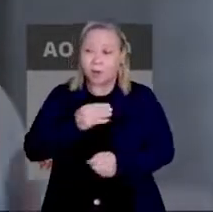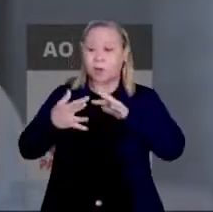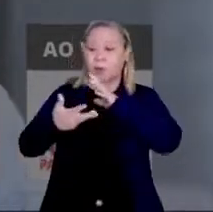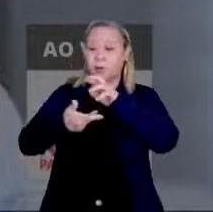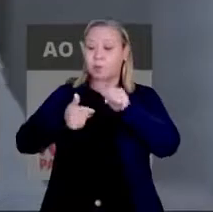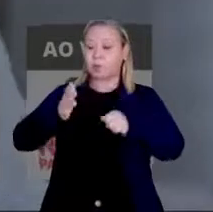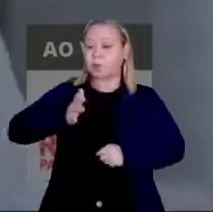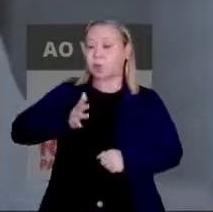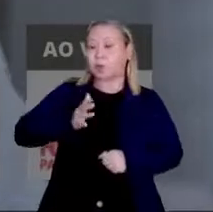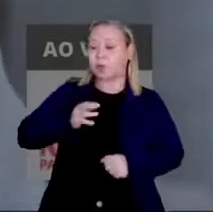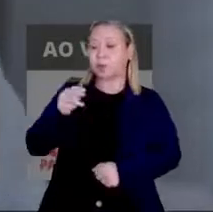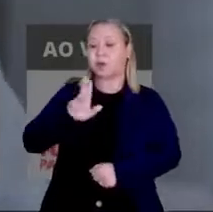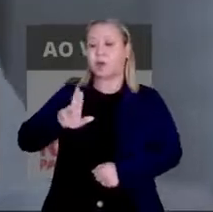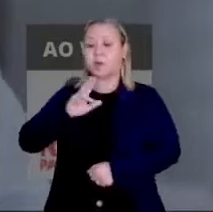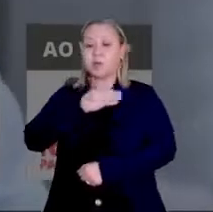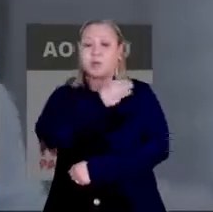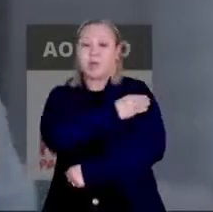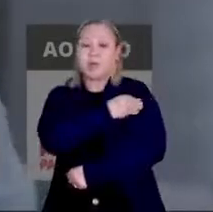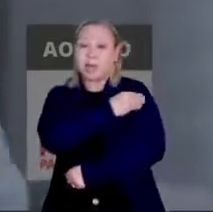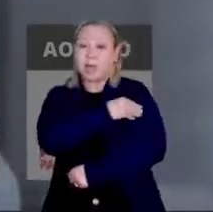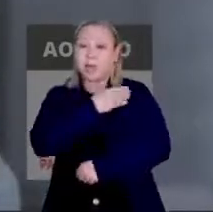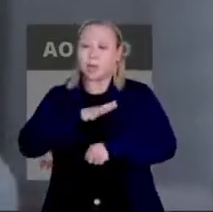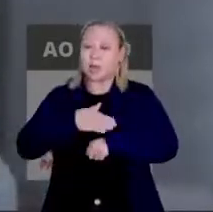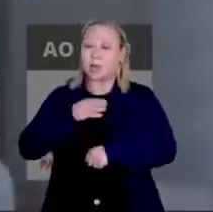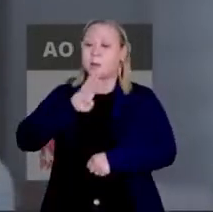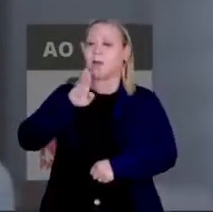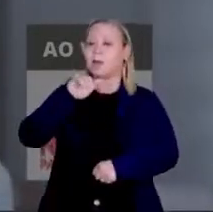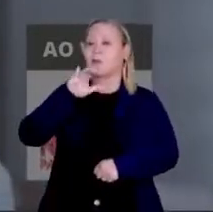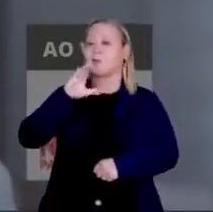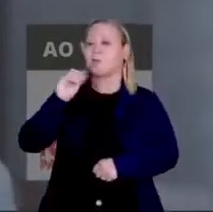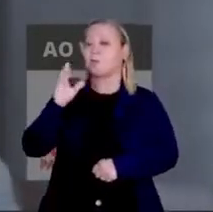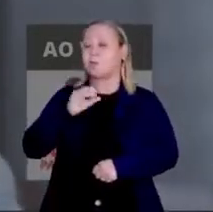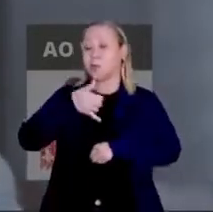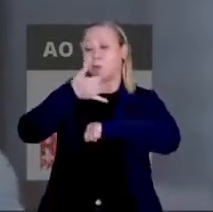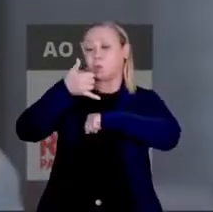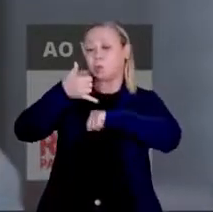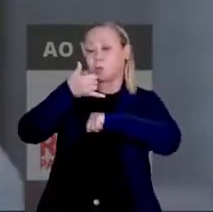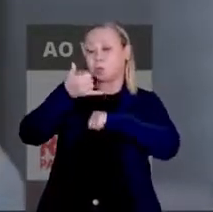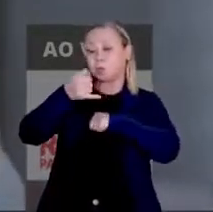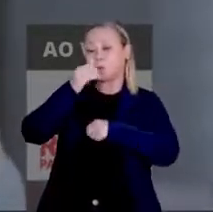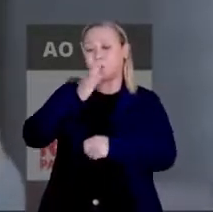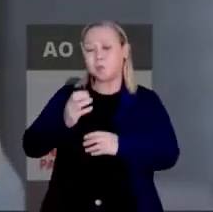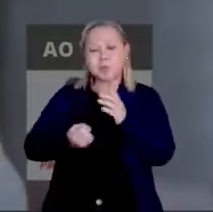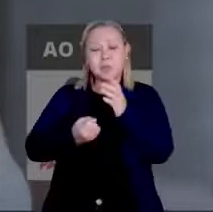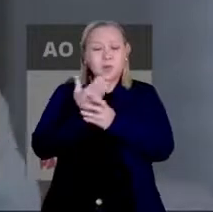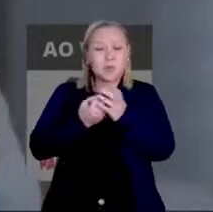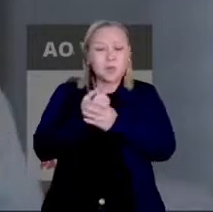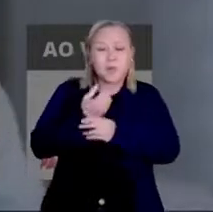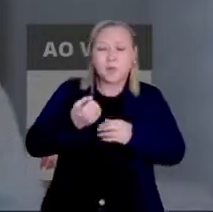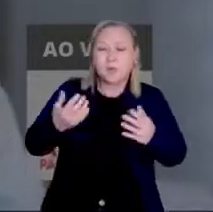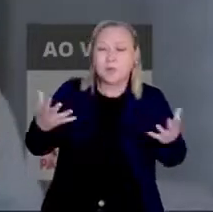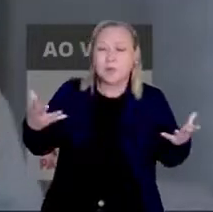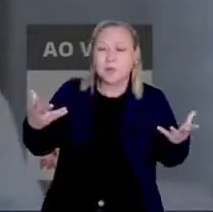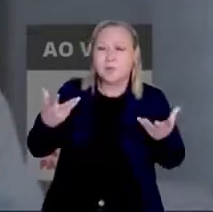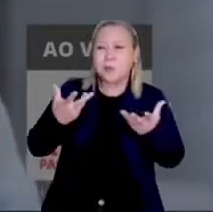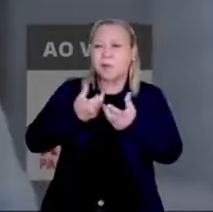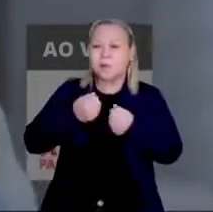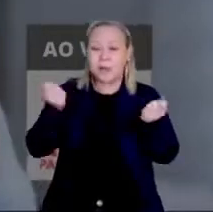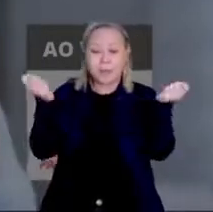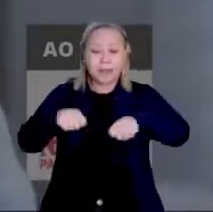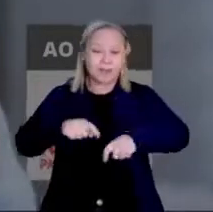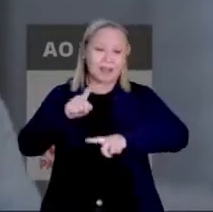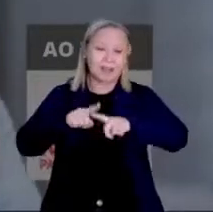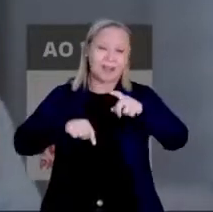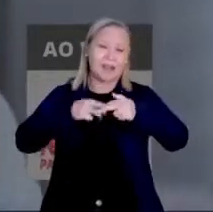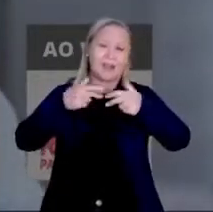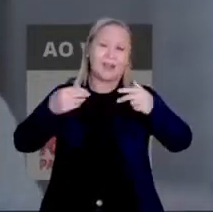avançar na indústria automobilística. Eu sei que o mundo retrocedeu, porque até 2020 era para todo mundo europeu estar